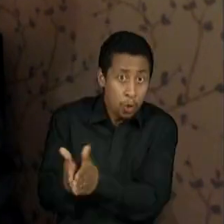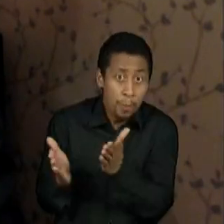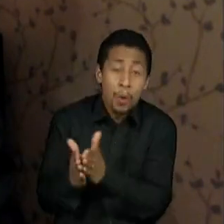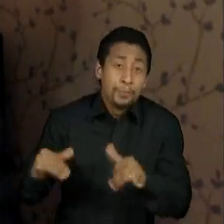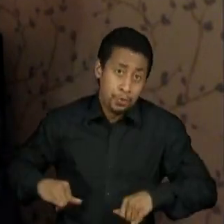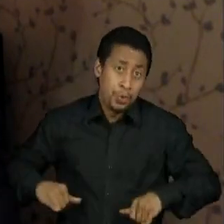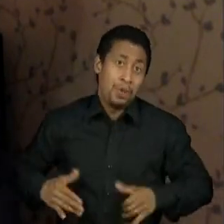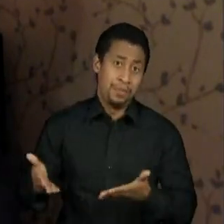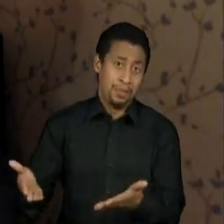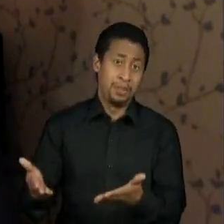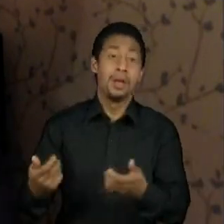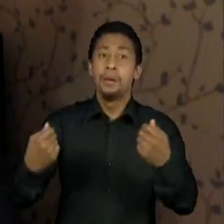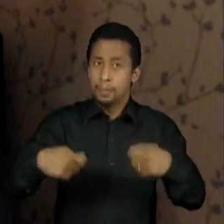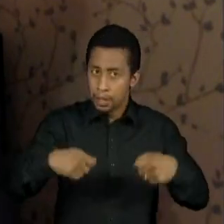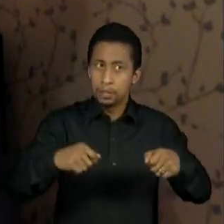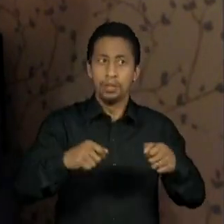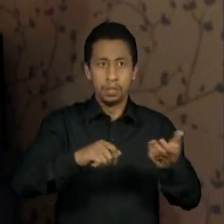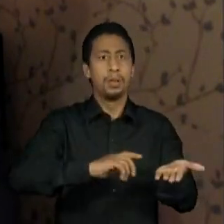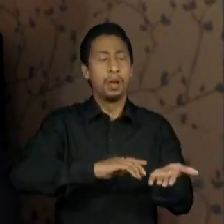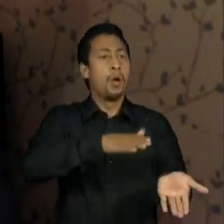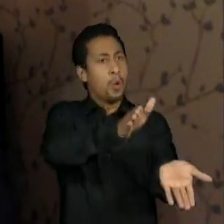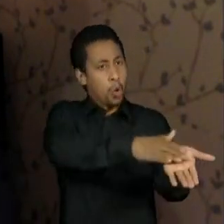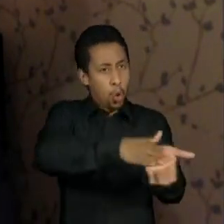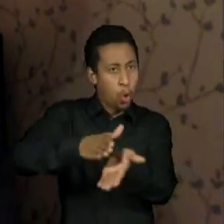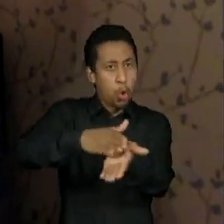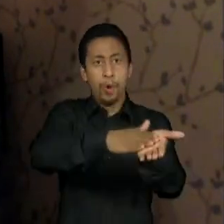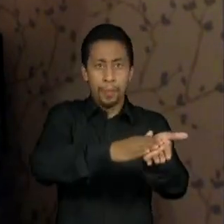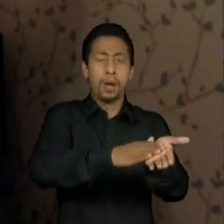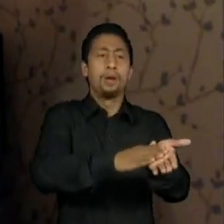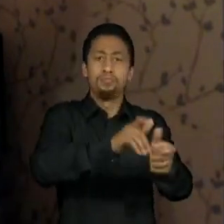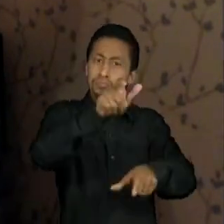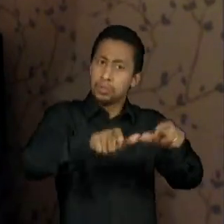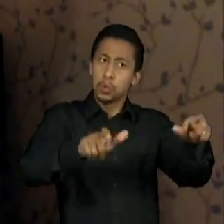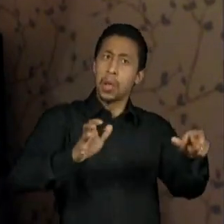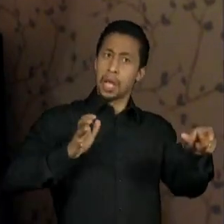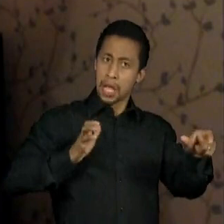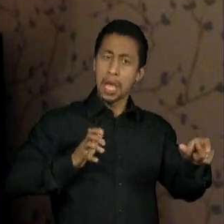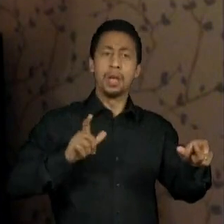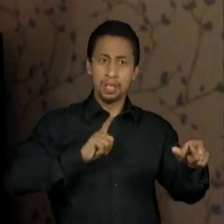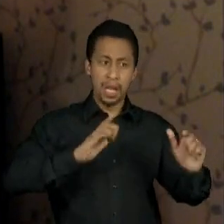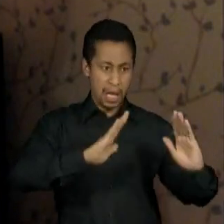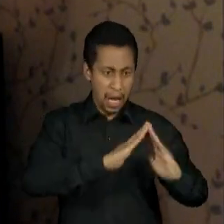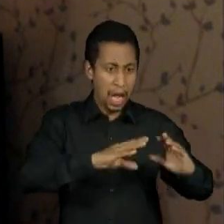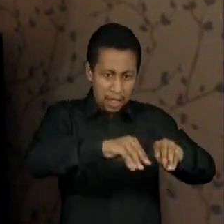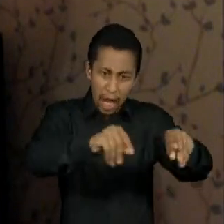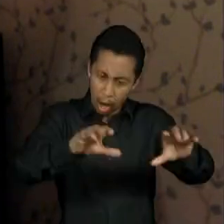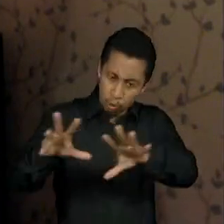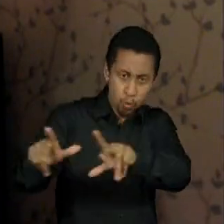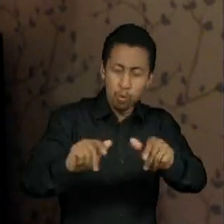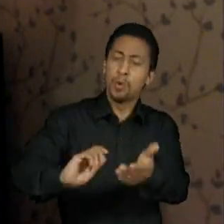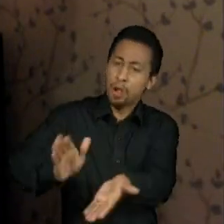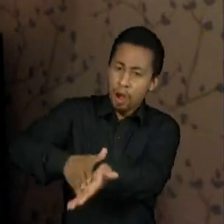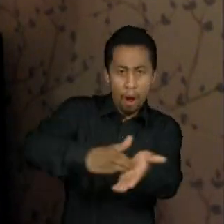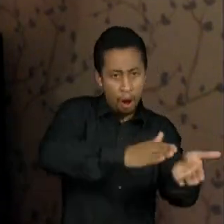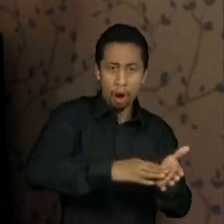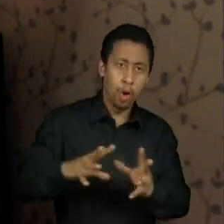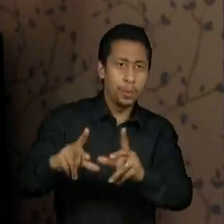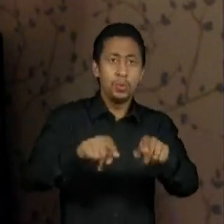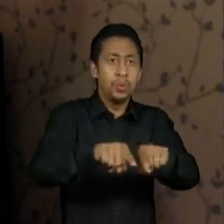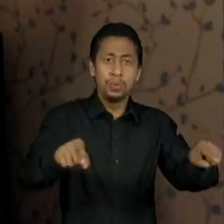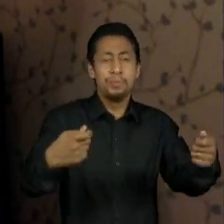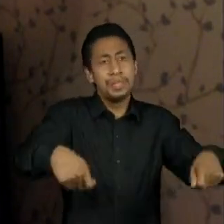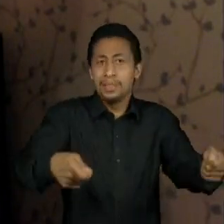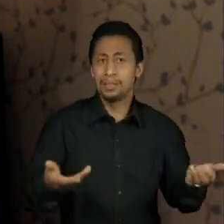país, aumentando a carga tributária sobre a renda e sobre a propriedade e diminuindo a carga tributária sobre o consumo.